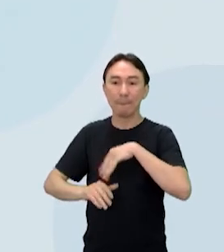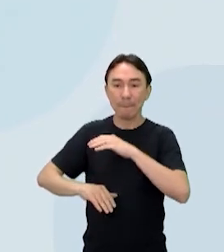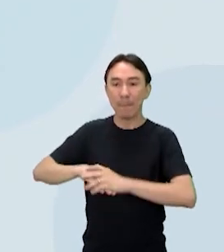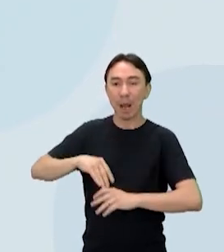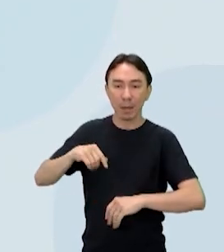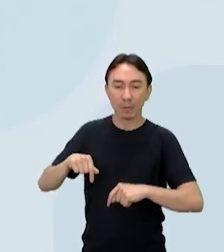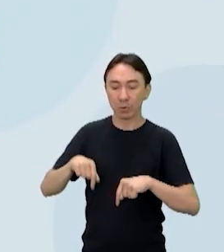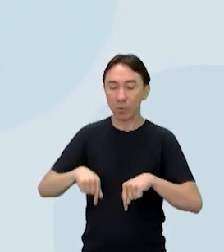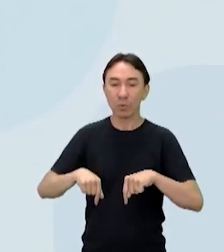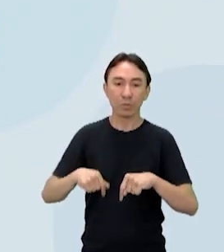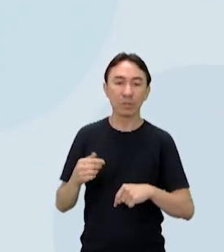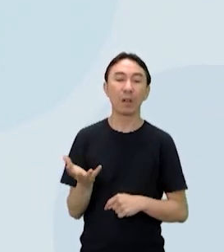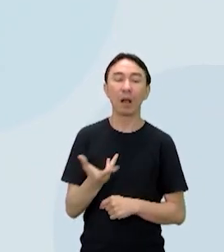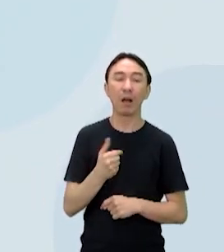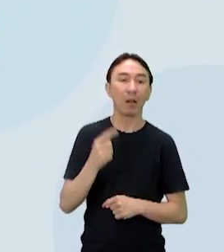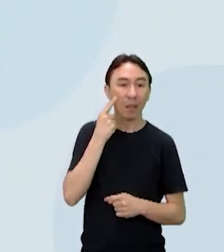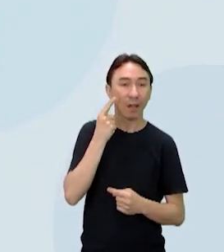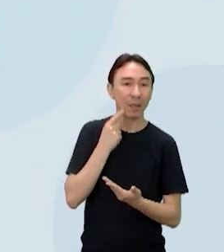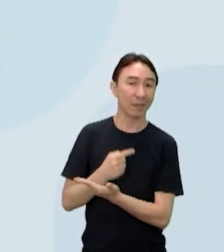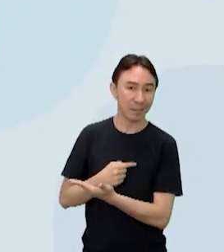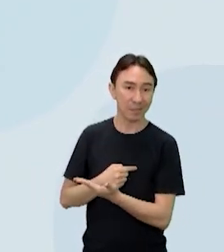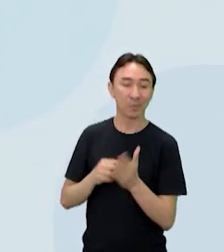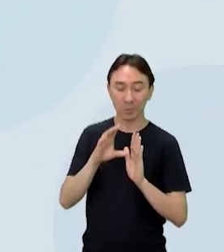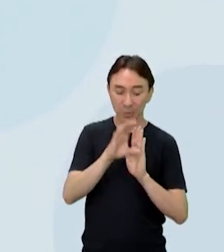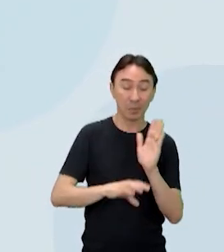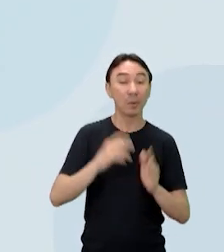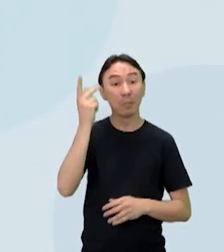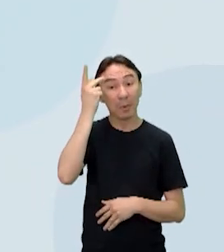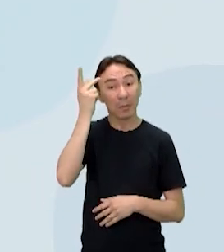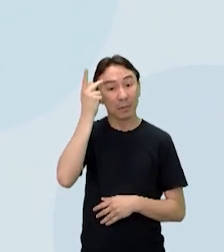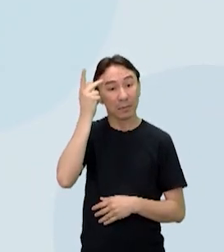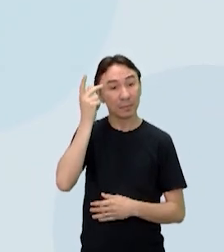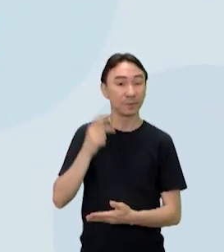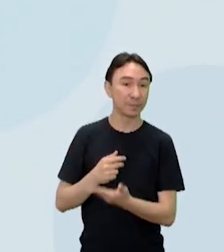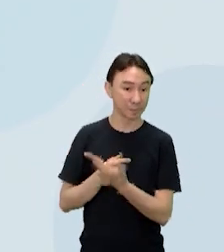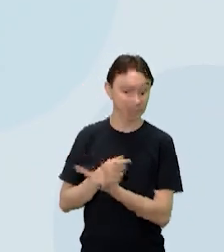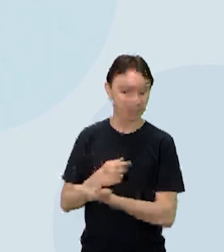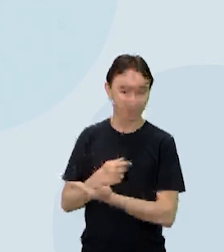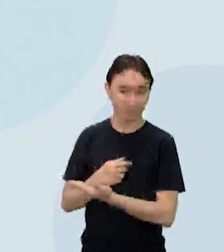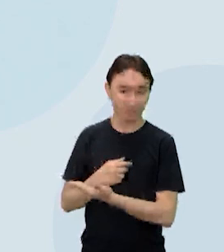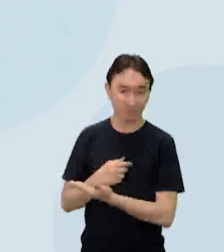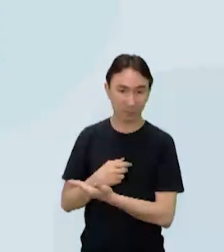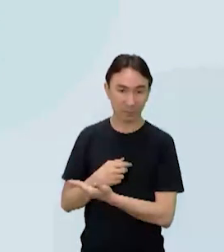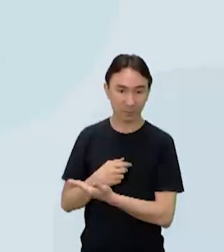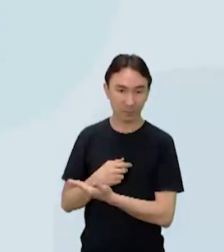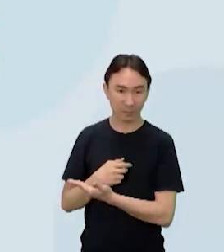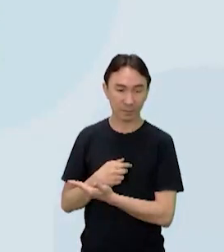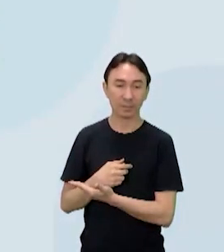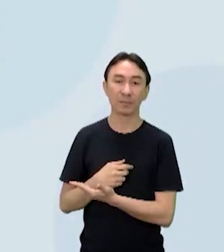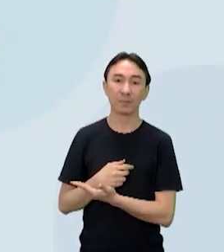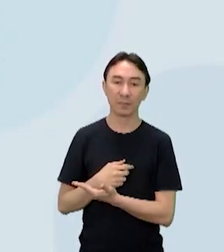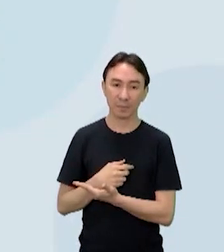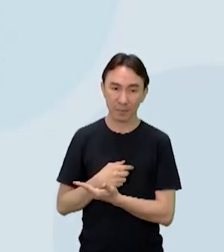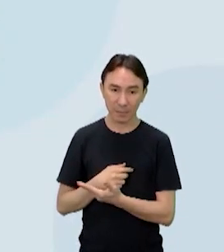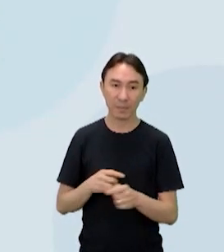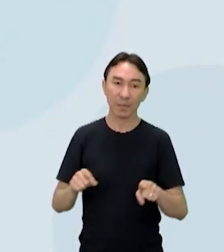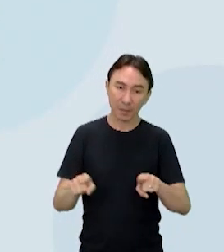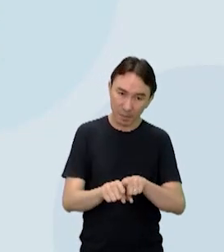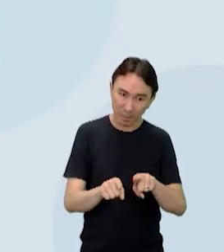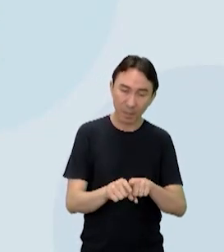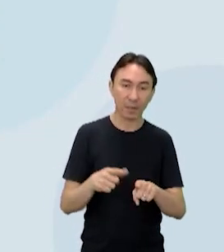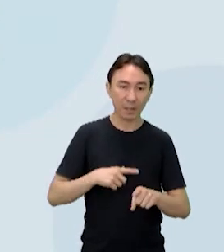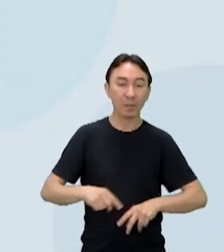então a habilidade do currículo paulista em que a nossa aula está inserida. Também está aí presente a